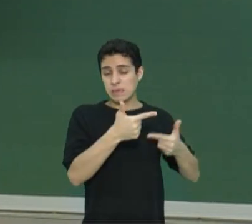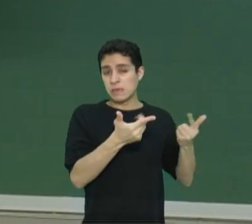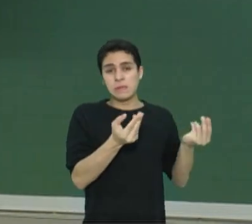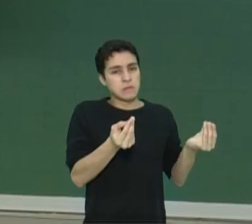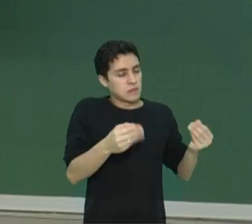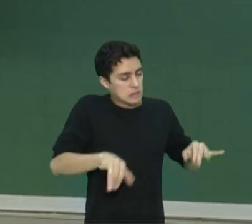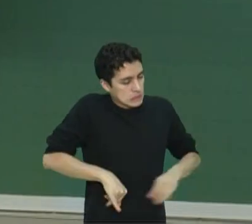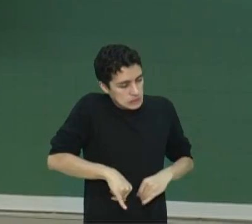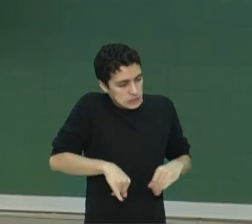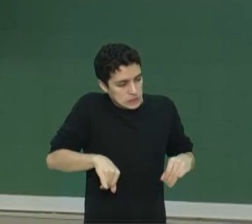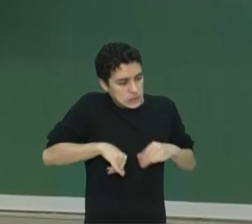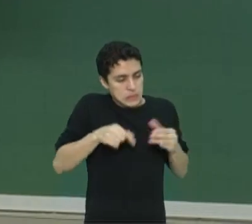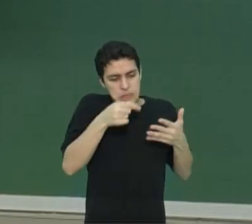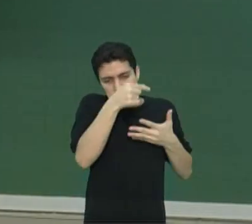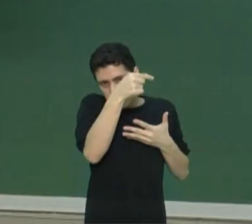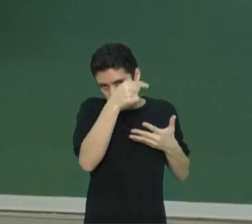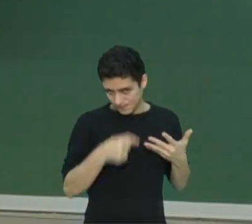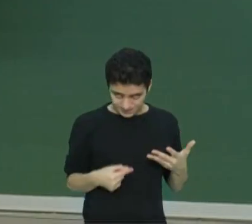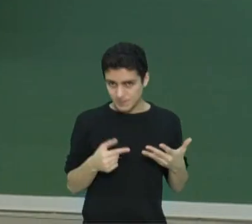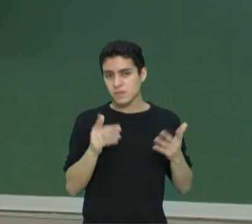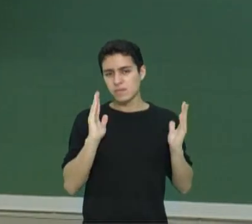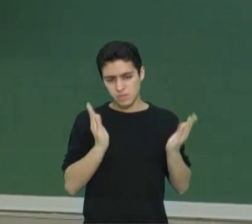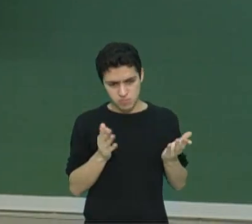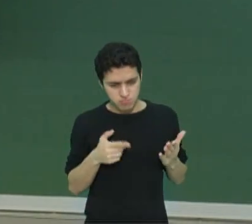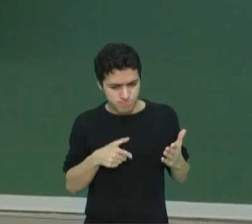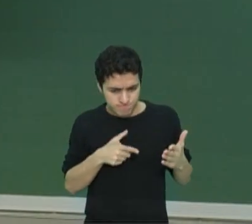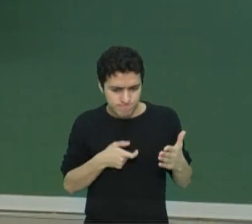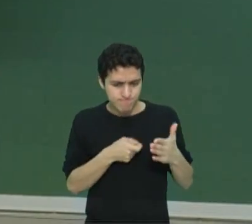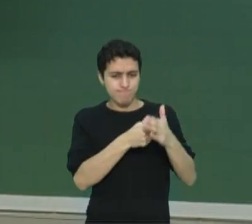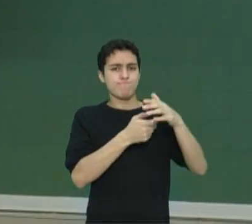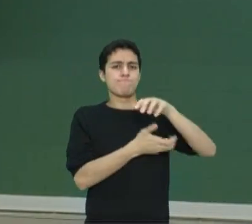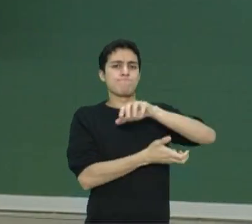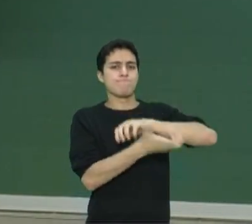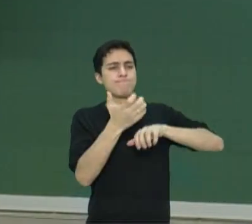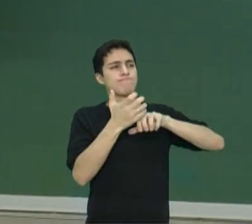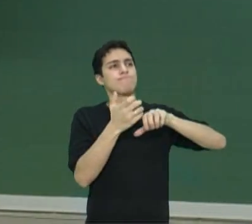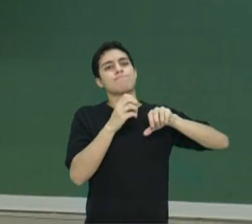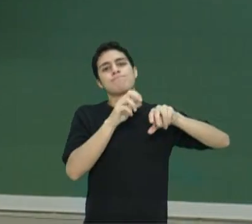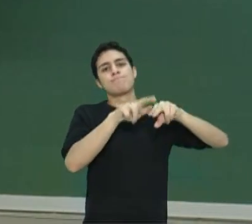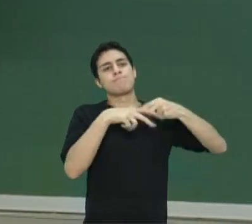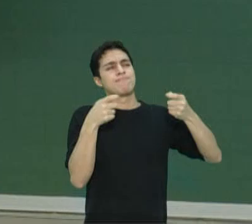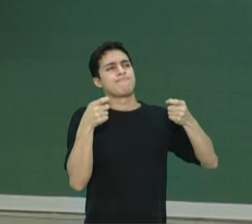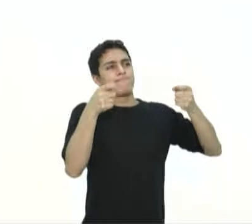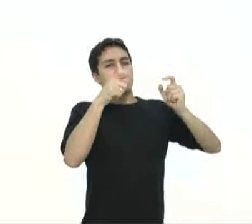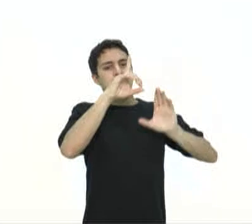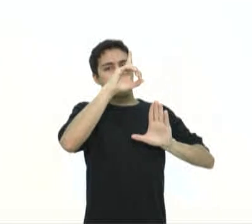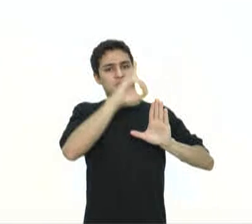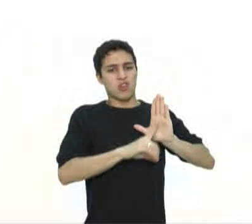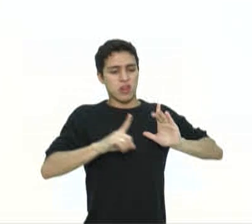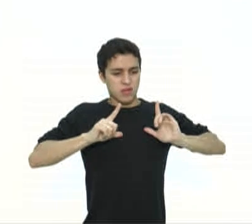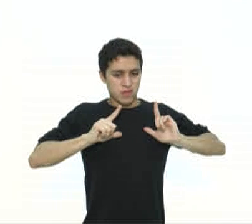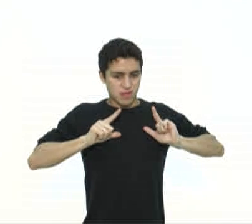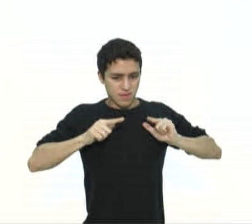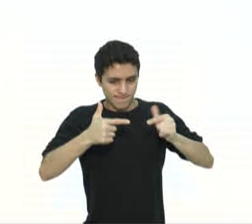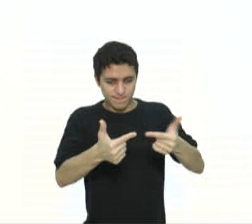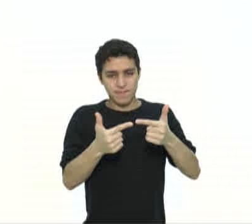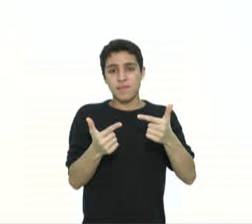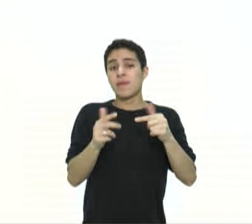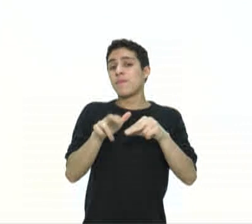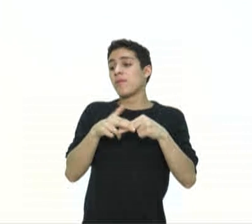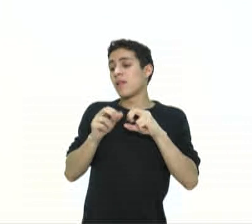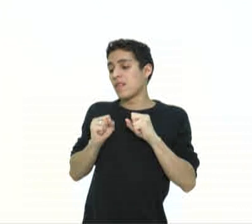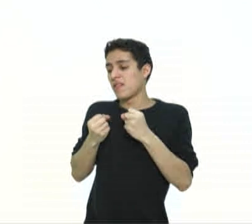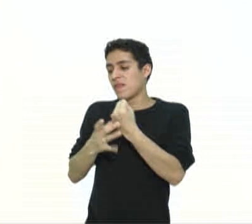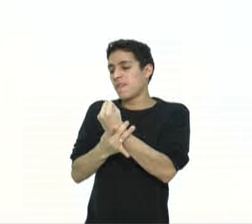precárias já haviam houveram algumas manifestações né pelos direitos trabalhistas surgiu como meio de Defesa do